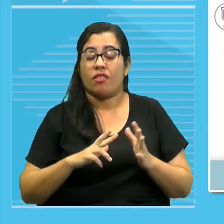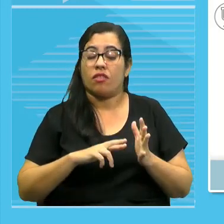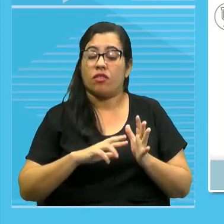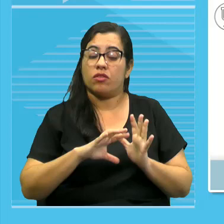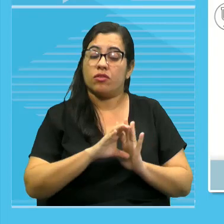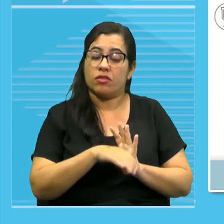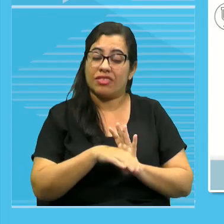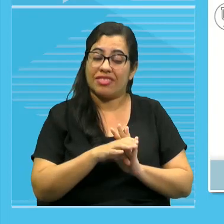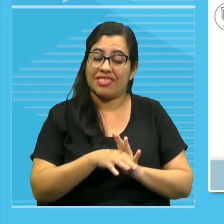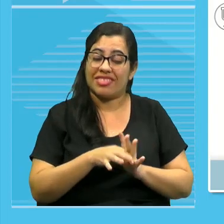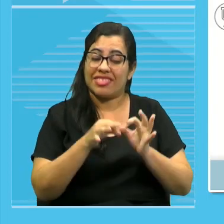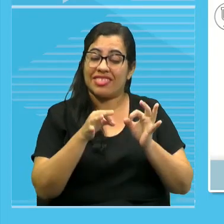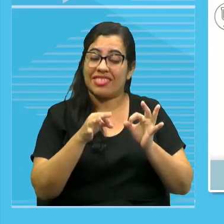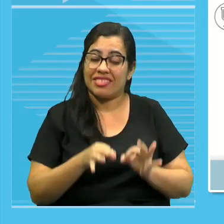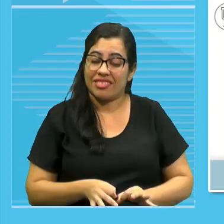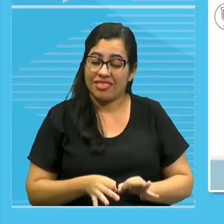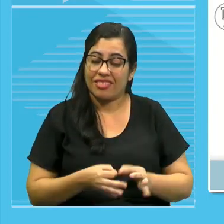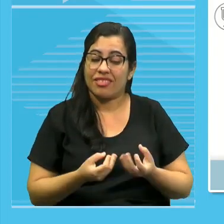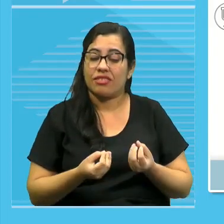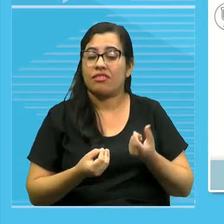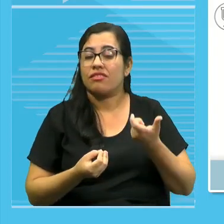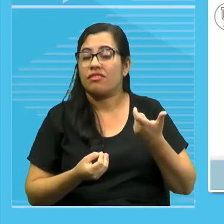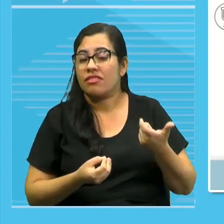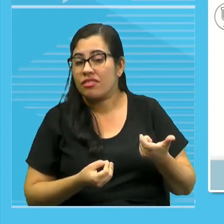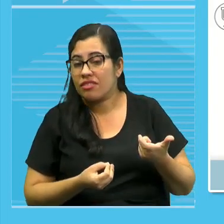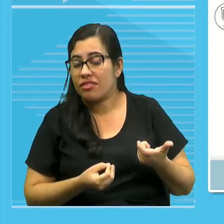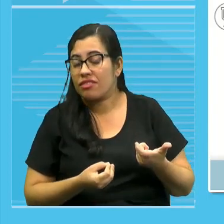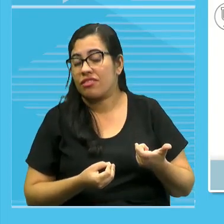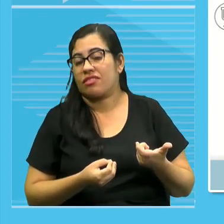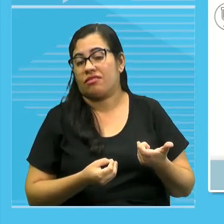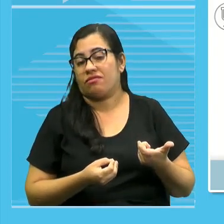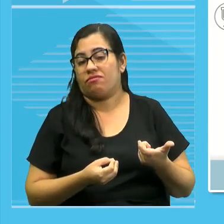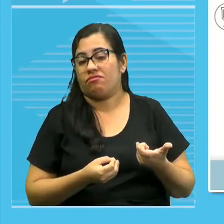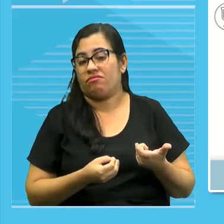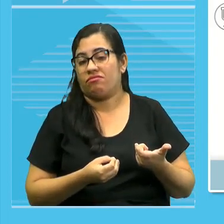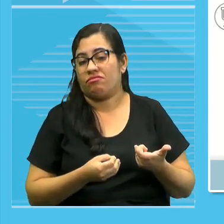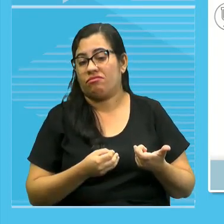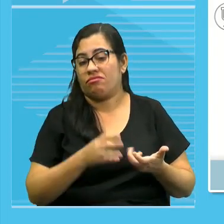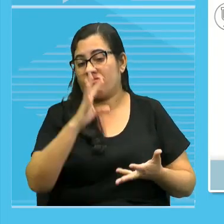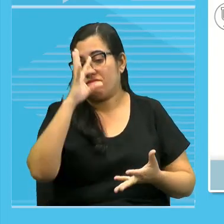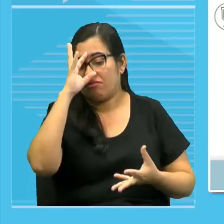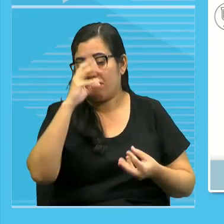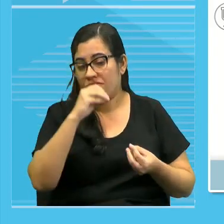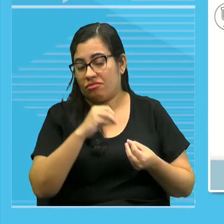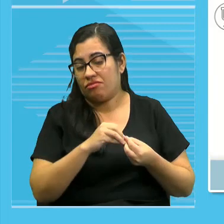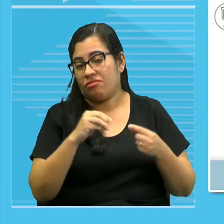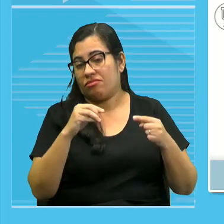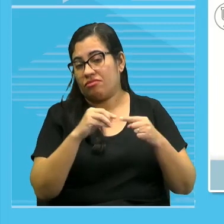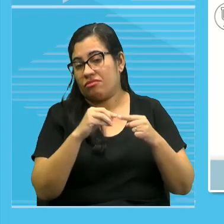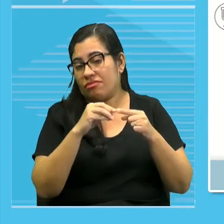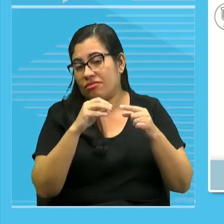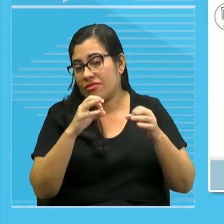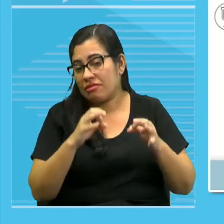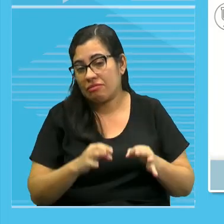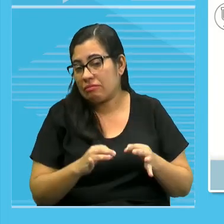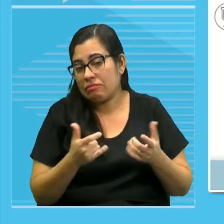do que este termo implica não há uma definição verdadeira